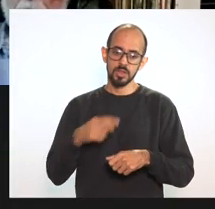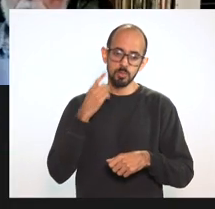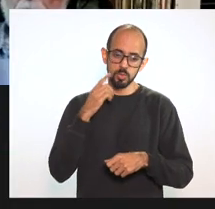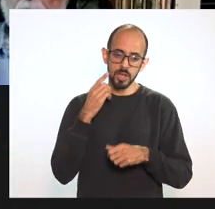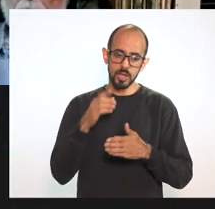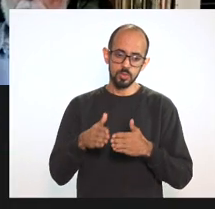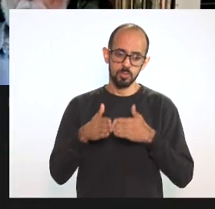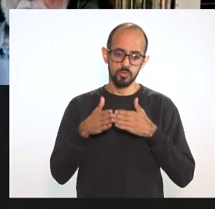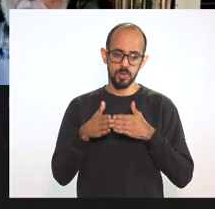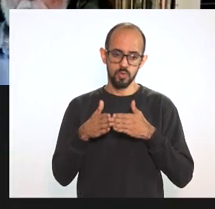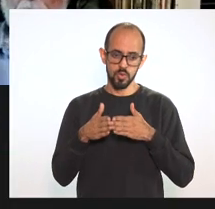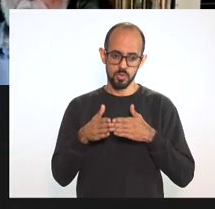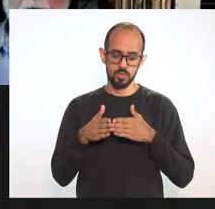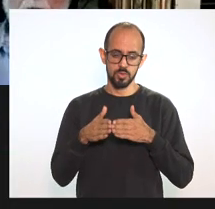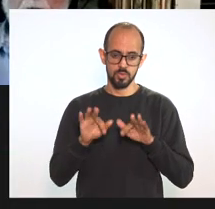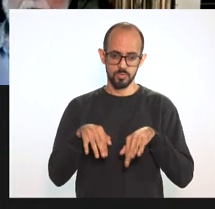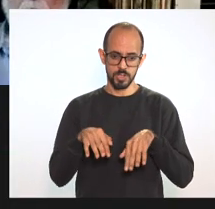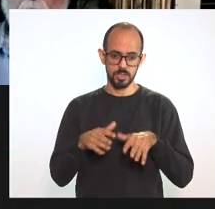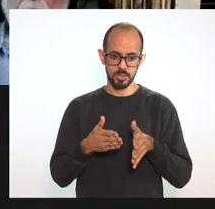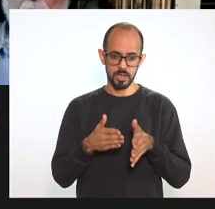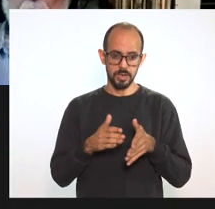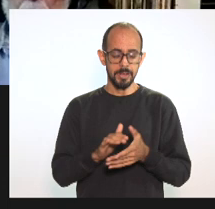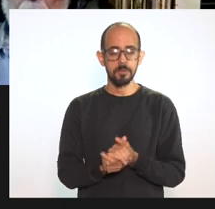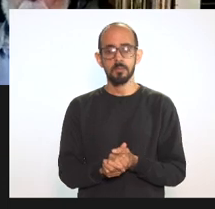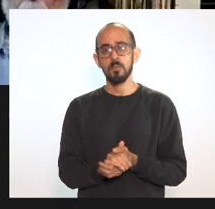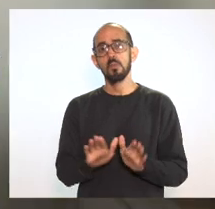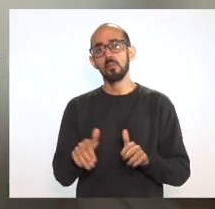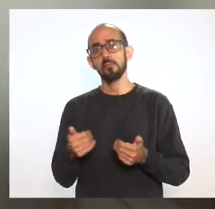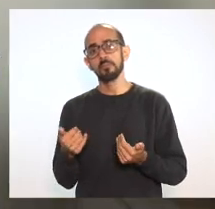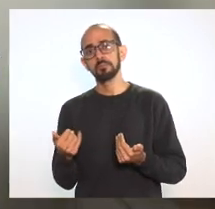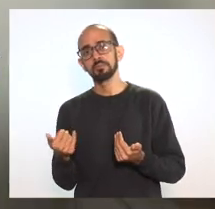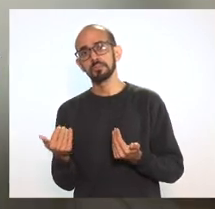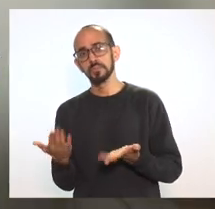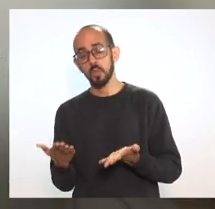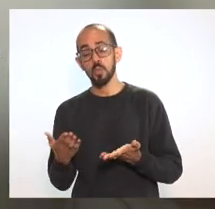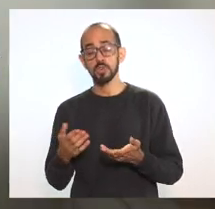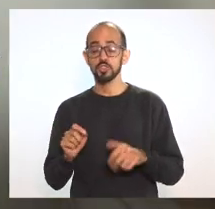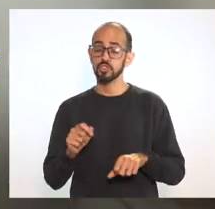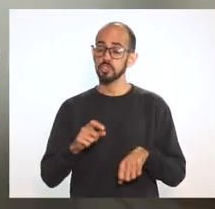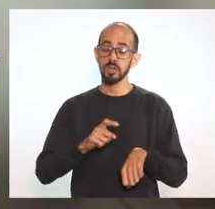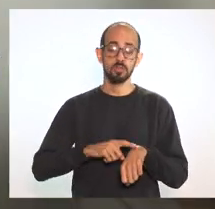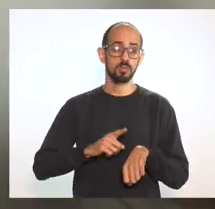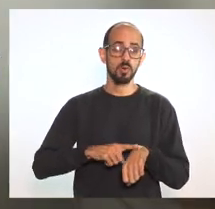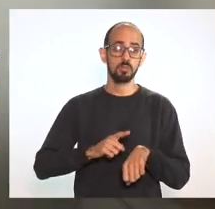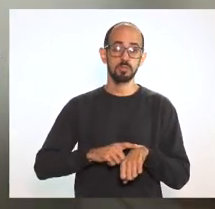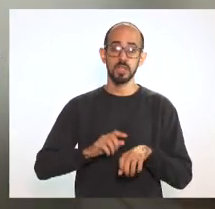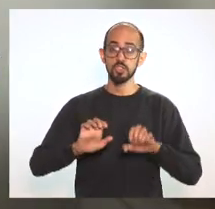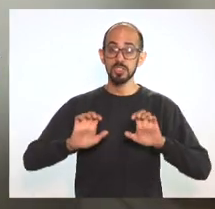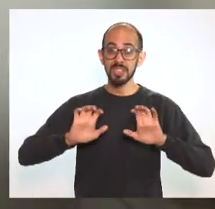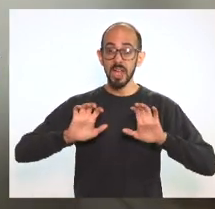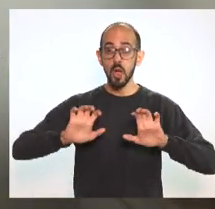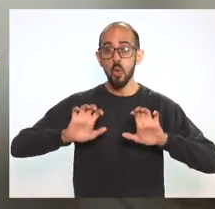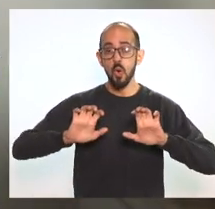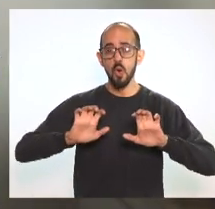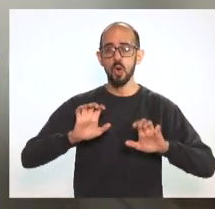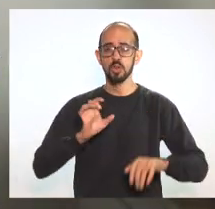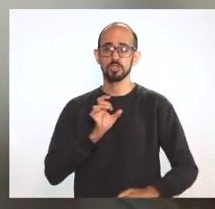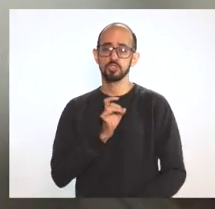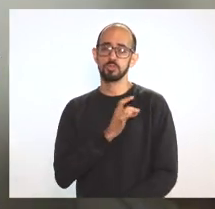Deputado Luiz Paulo. Senhora presidente. Vivemos num estado de terror, num estado de medo.